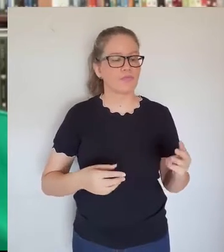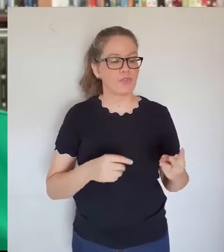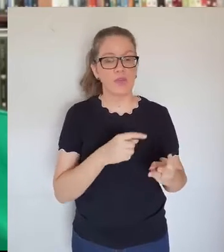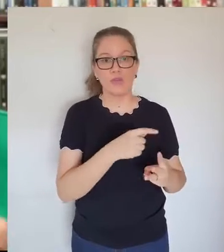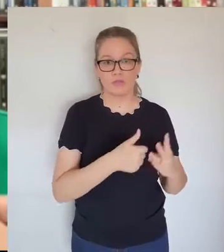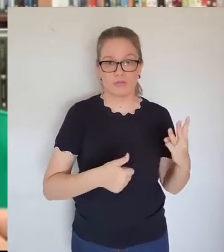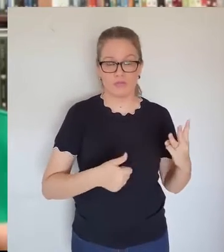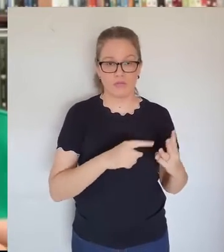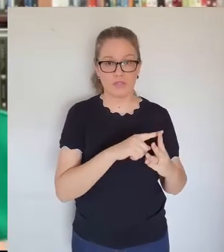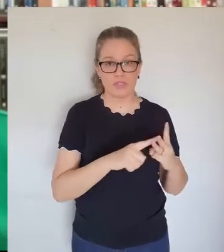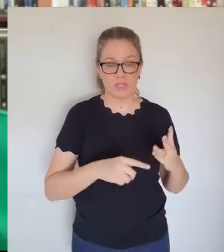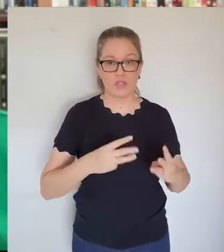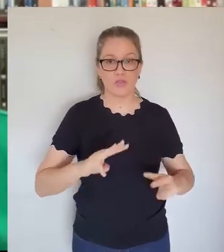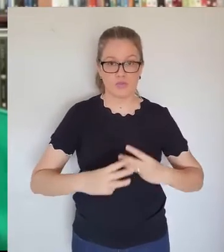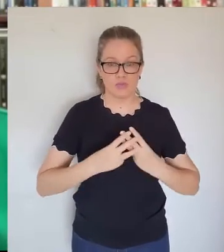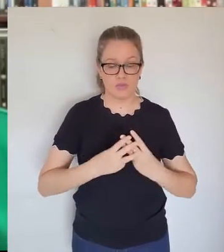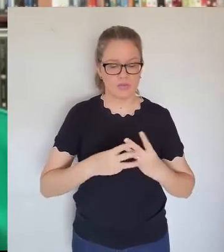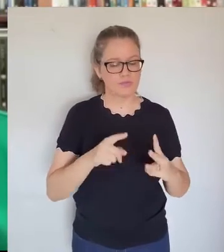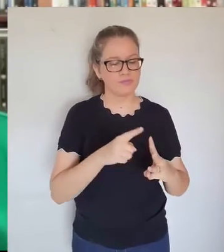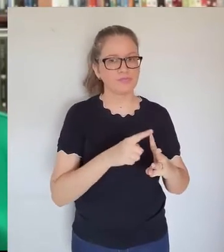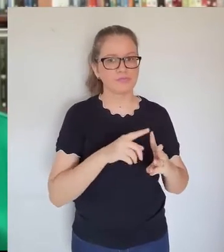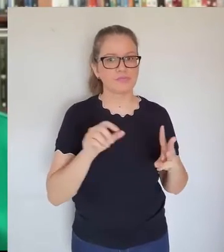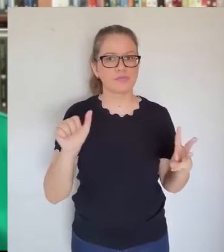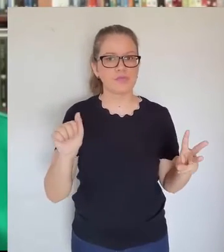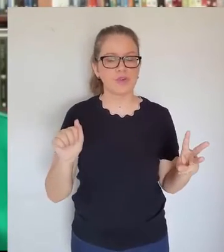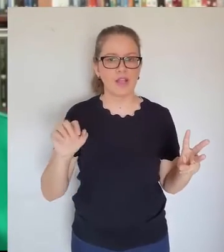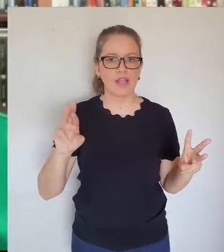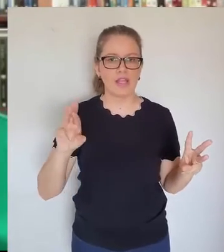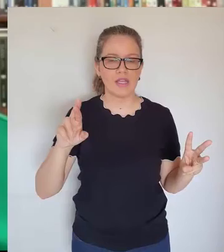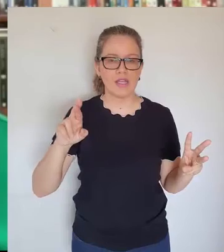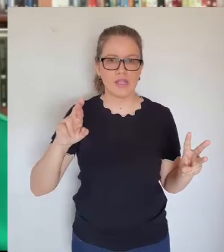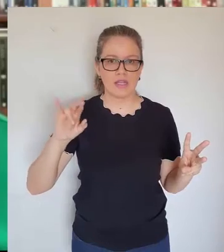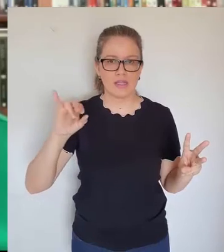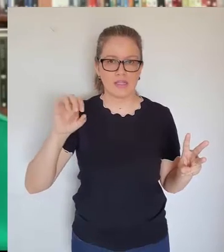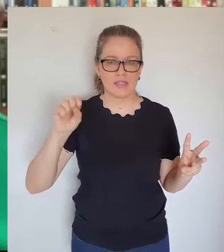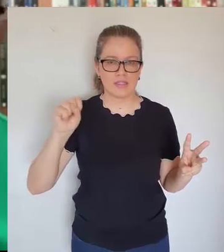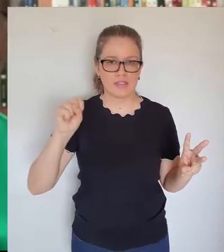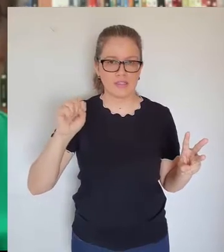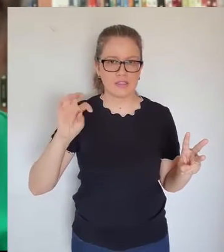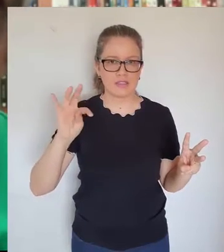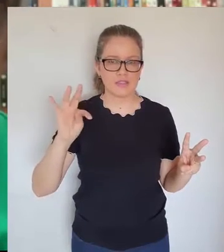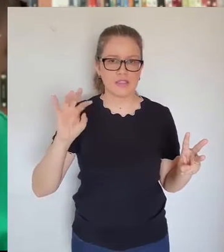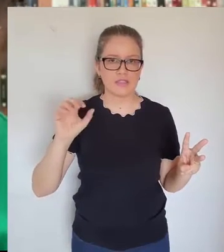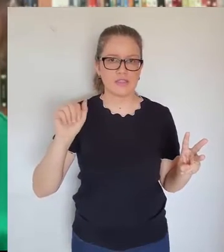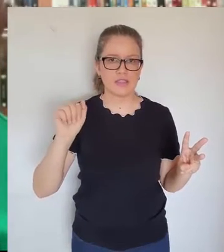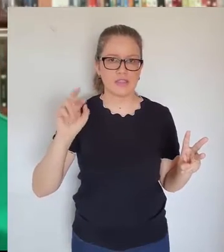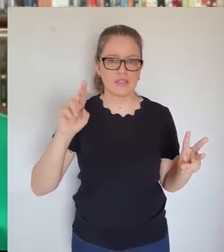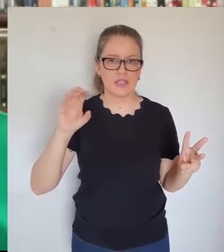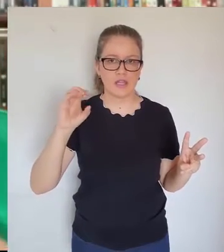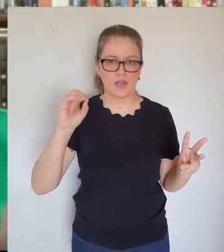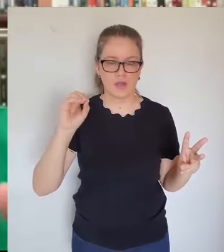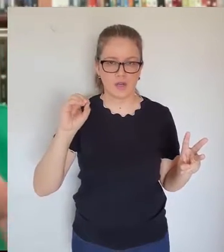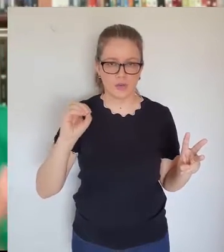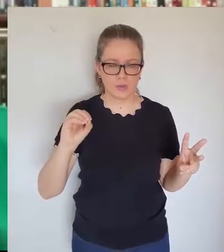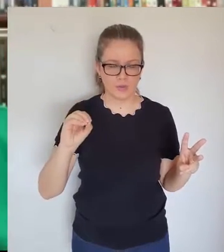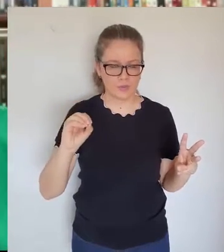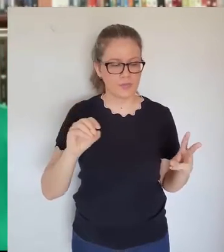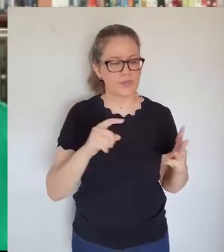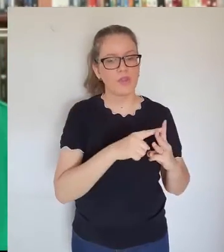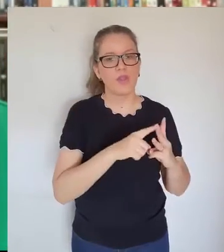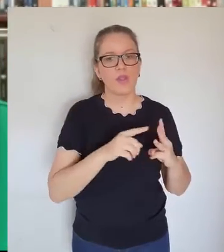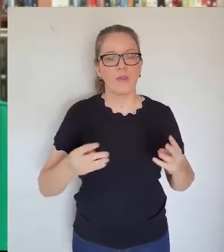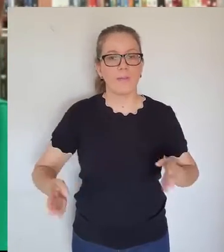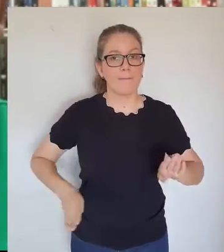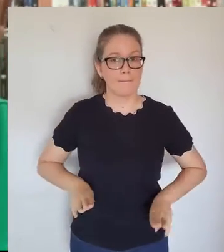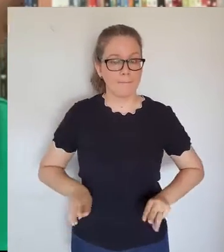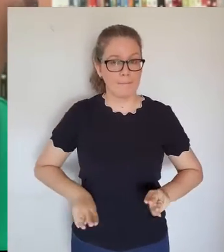são Aristarco, Marcos e Jesus, né? Podemos fazer uma consideração de